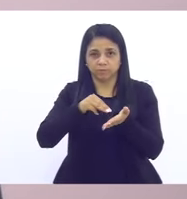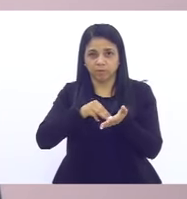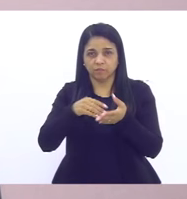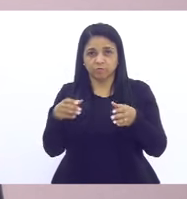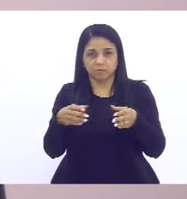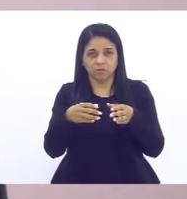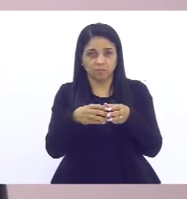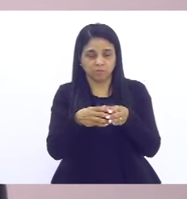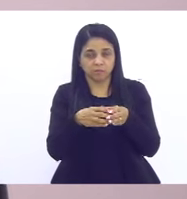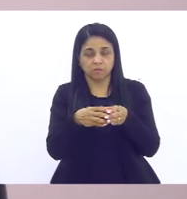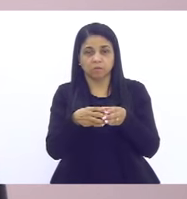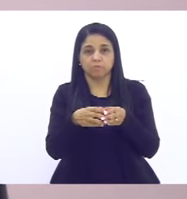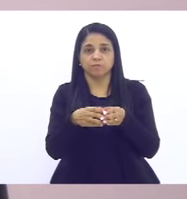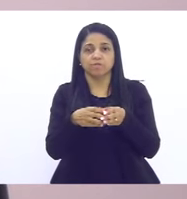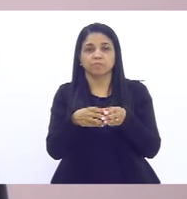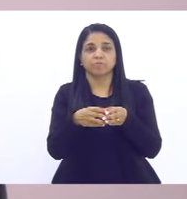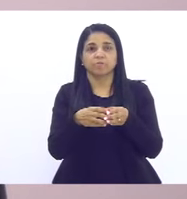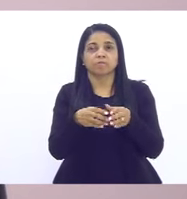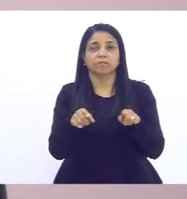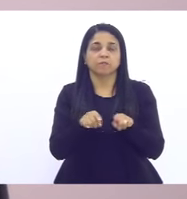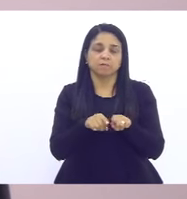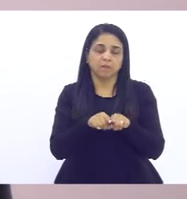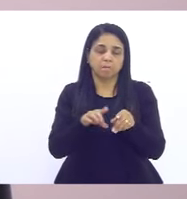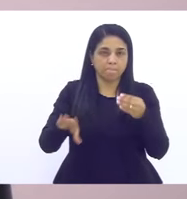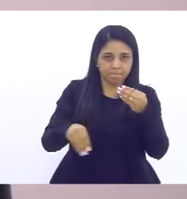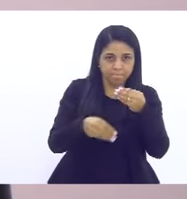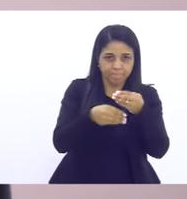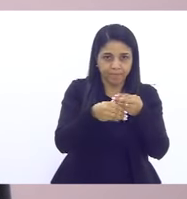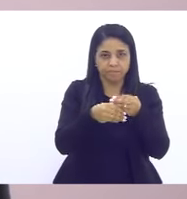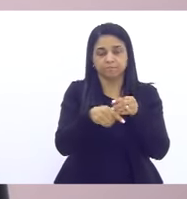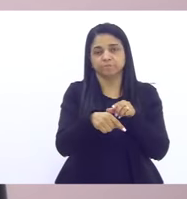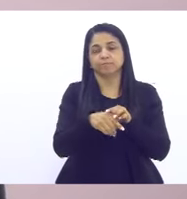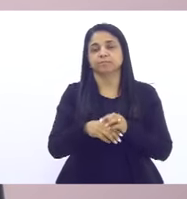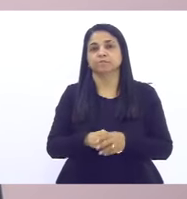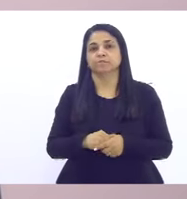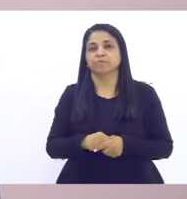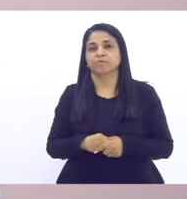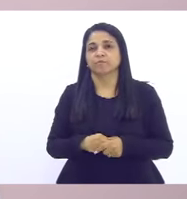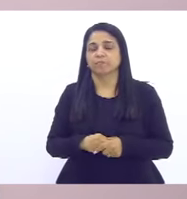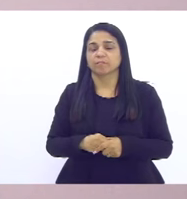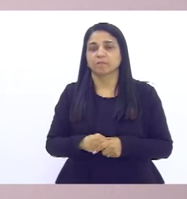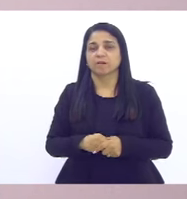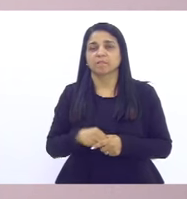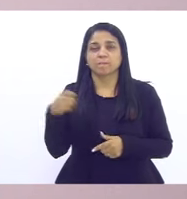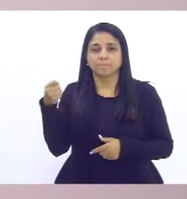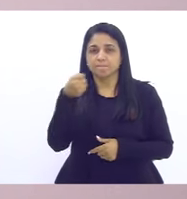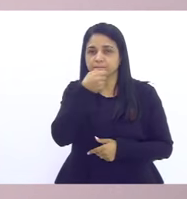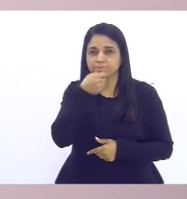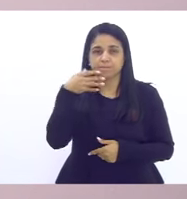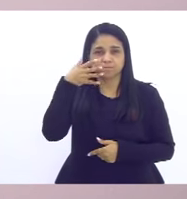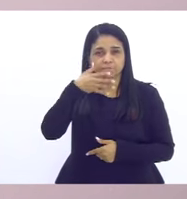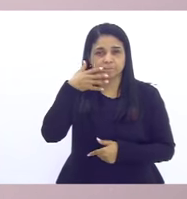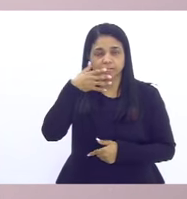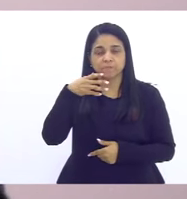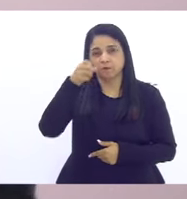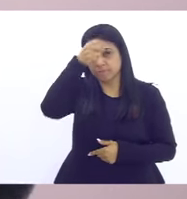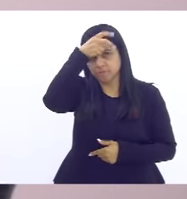agora do acervo da comissão. Vou passar a palavra para o prefeito